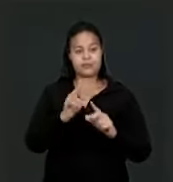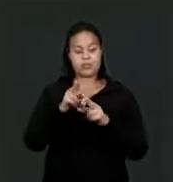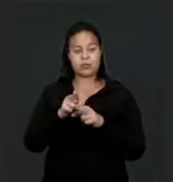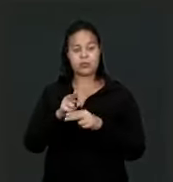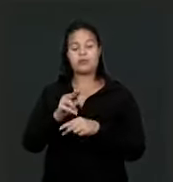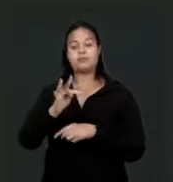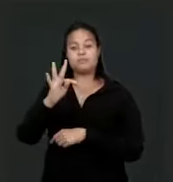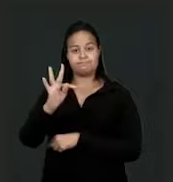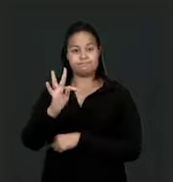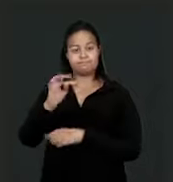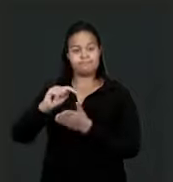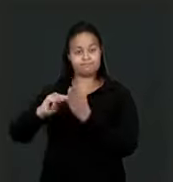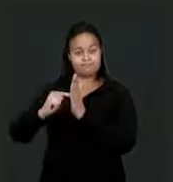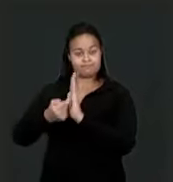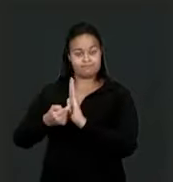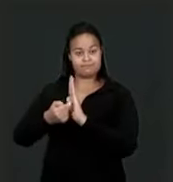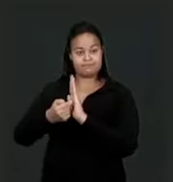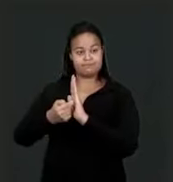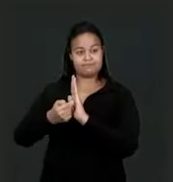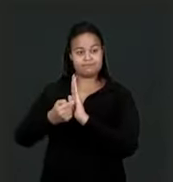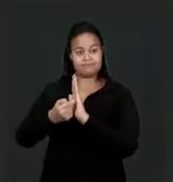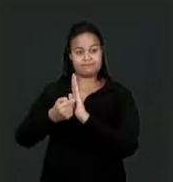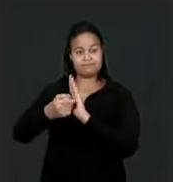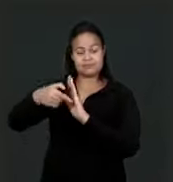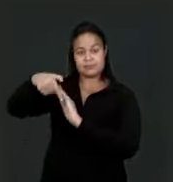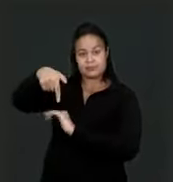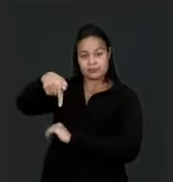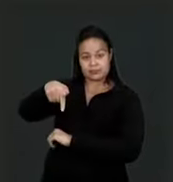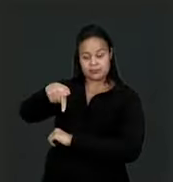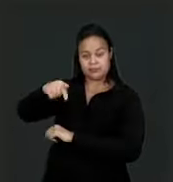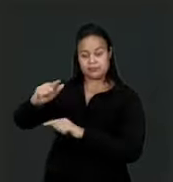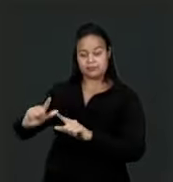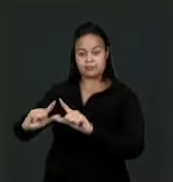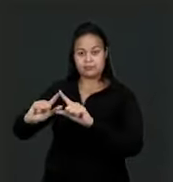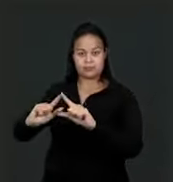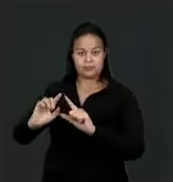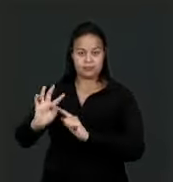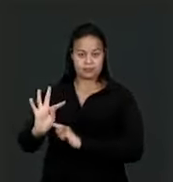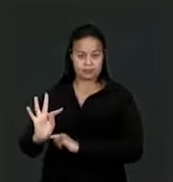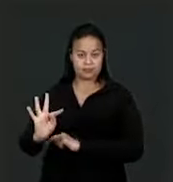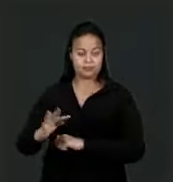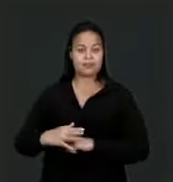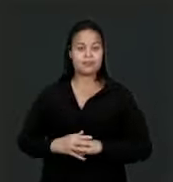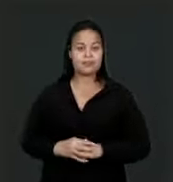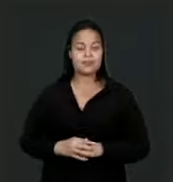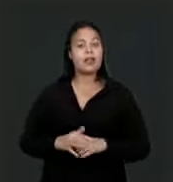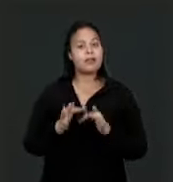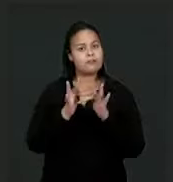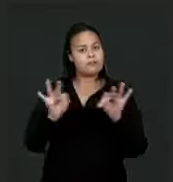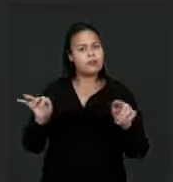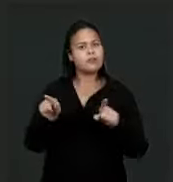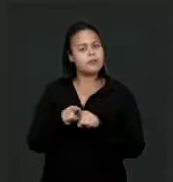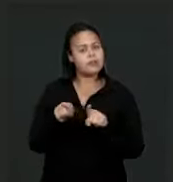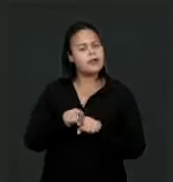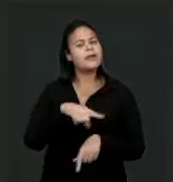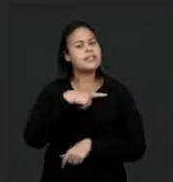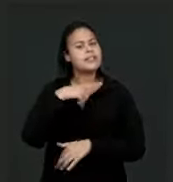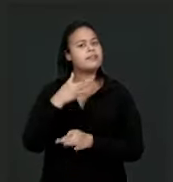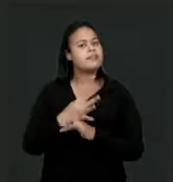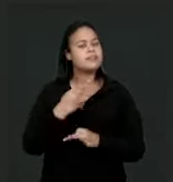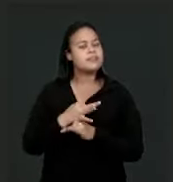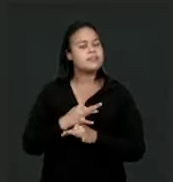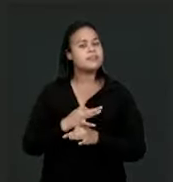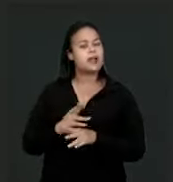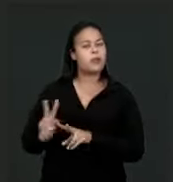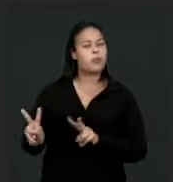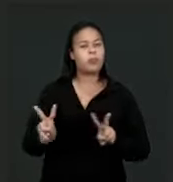tensão vezes carga sobre ΔT. Como trabalho sobre ΔT é a potência,